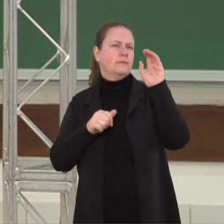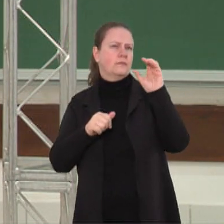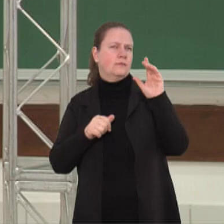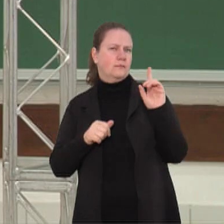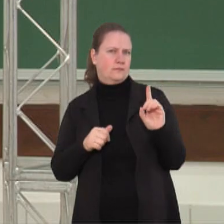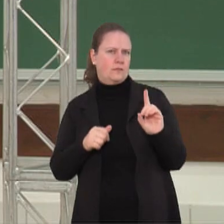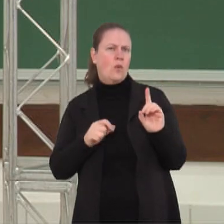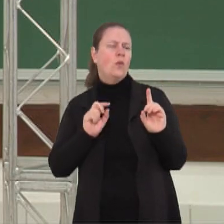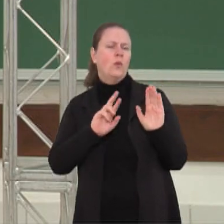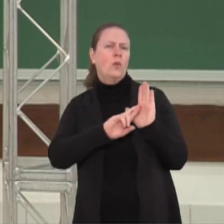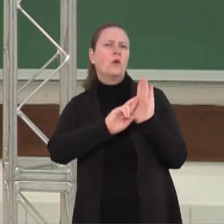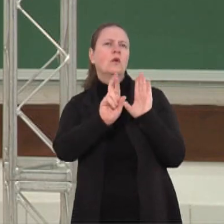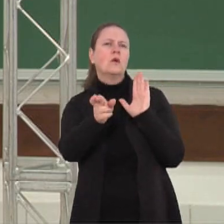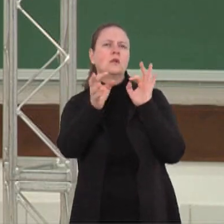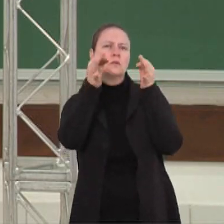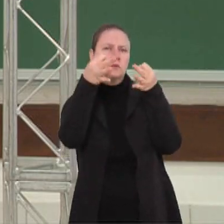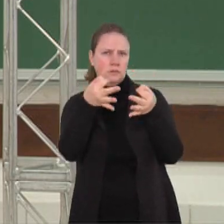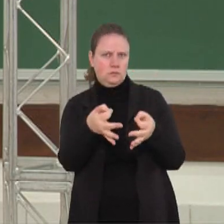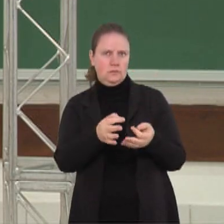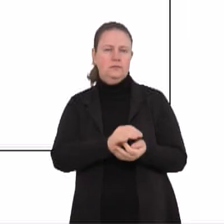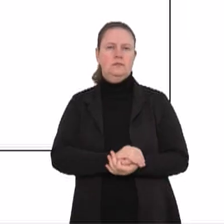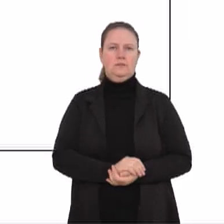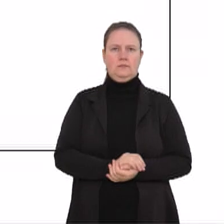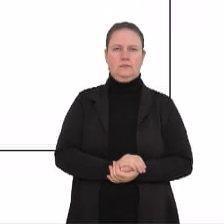será a resposta certa?